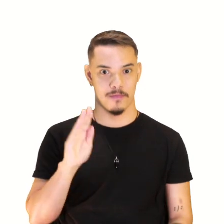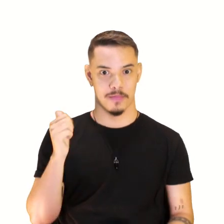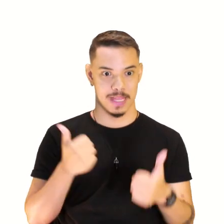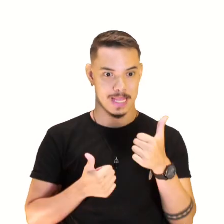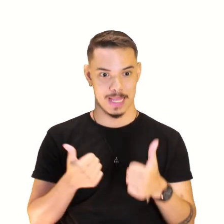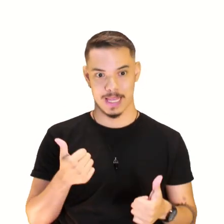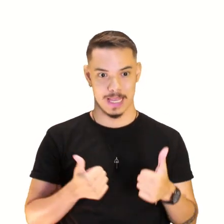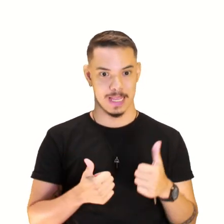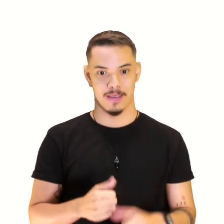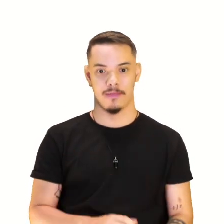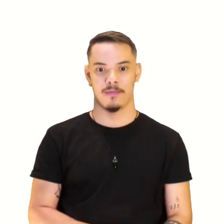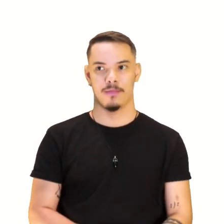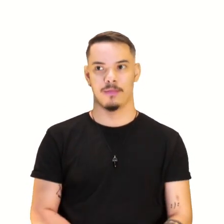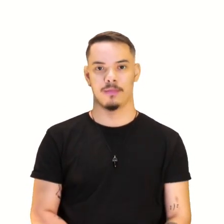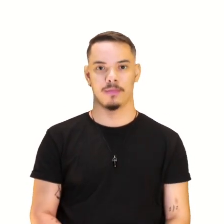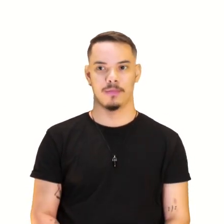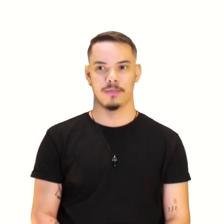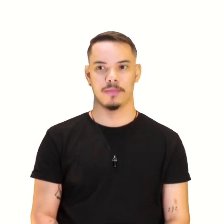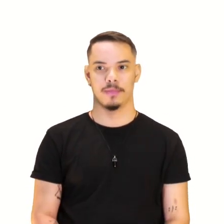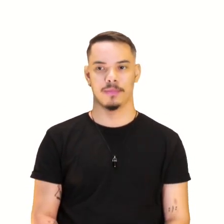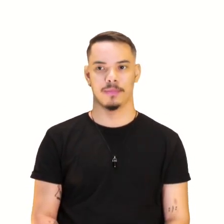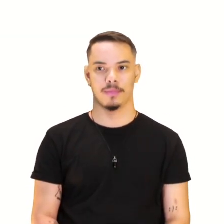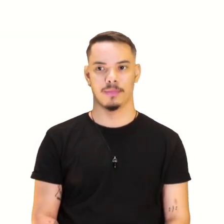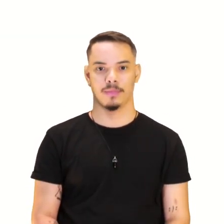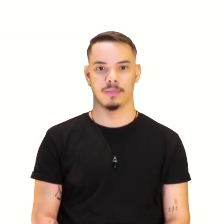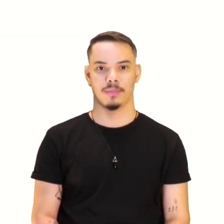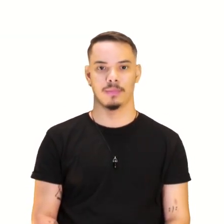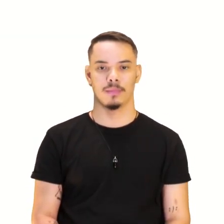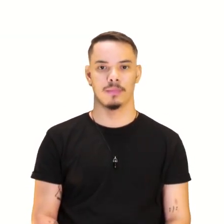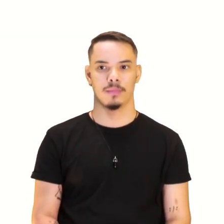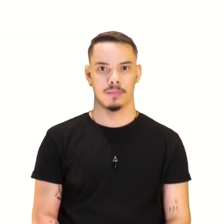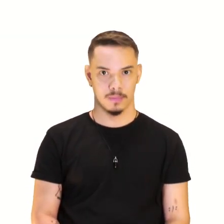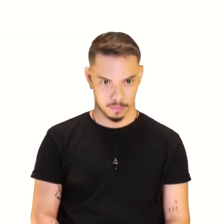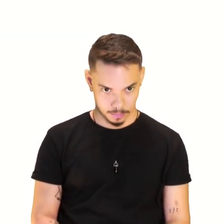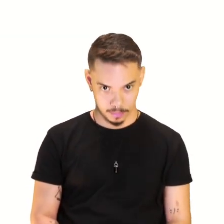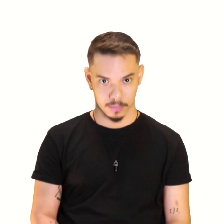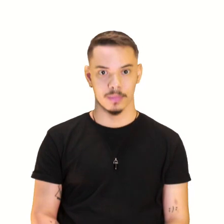Beleza. Entendi. Não ficou dúvida. Certinho?